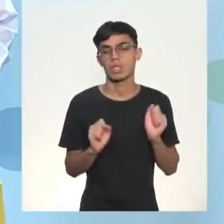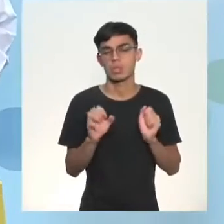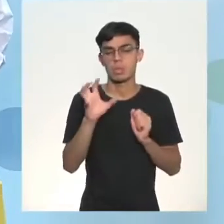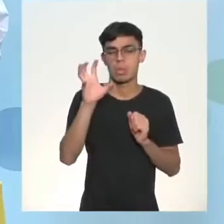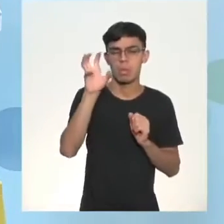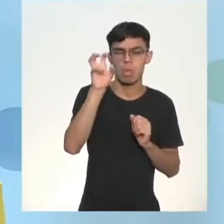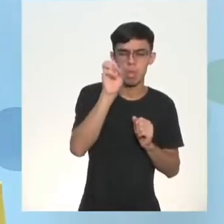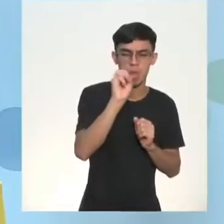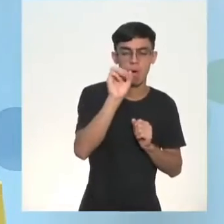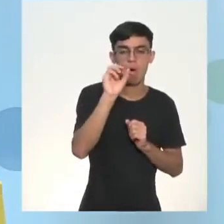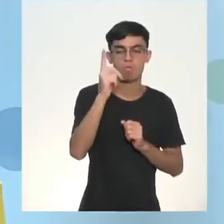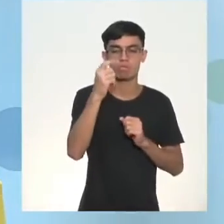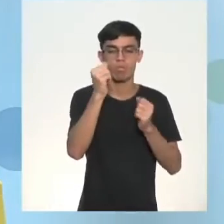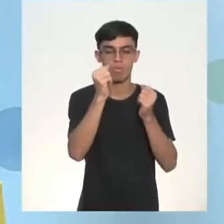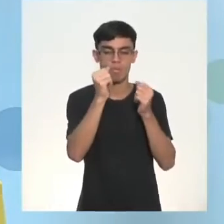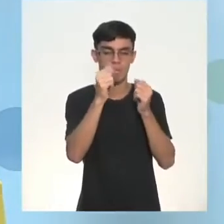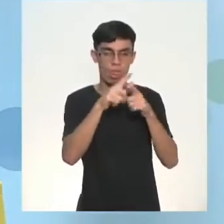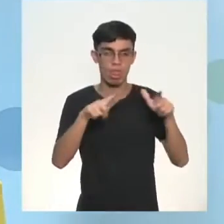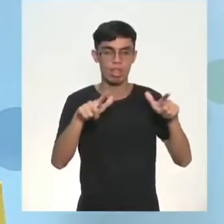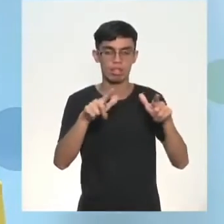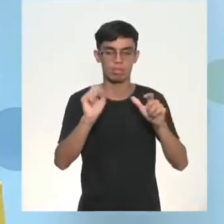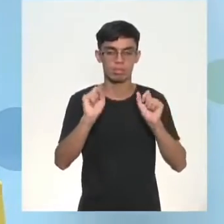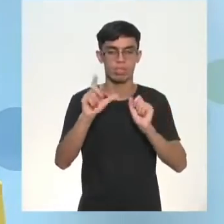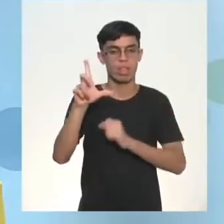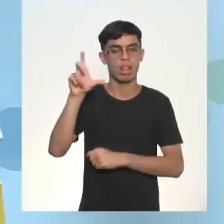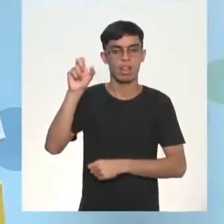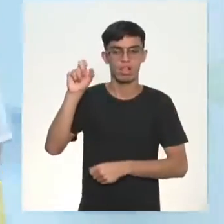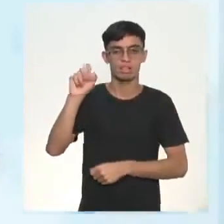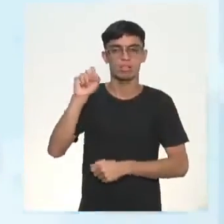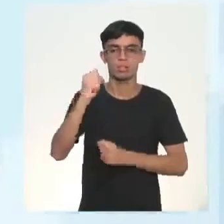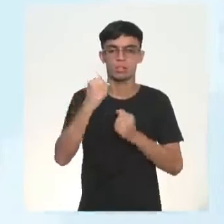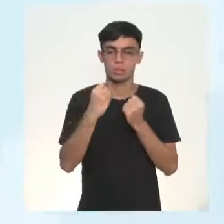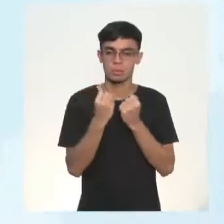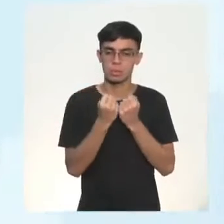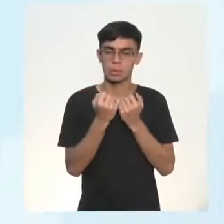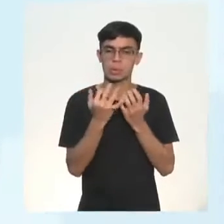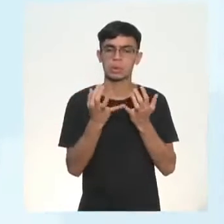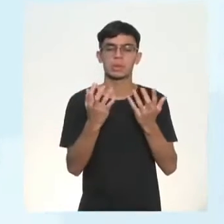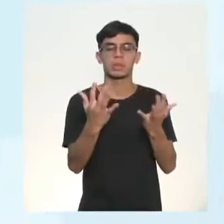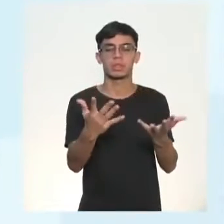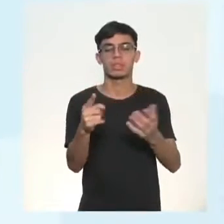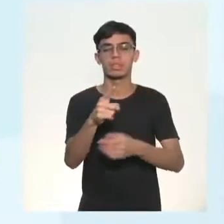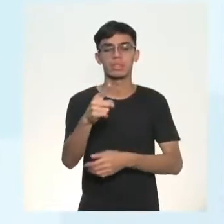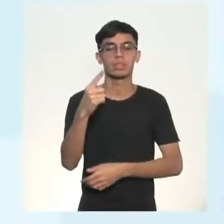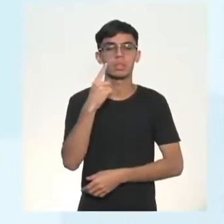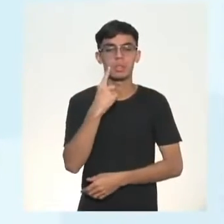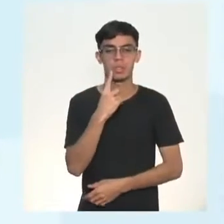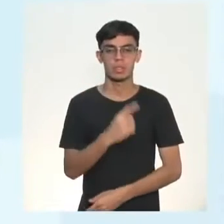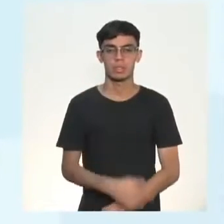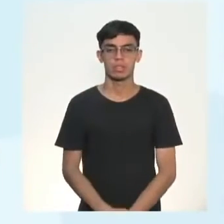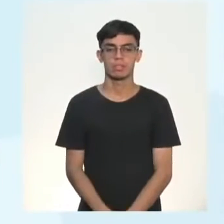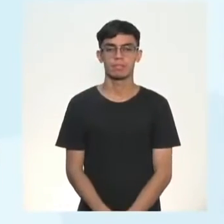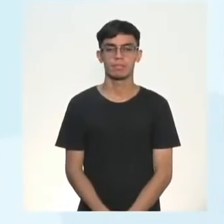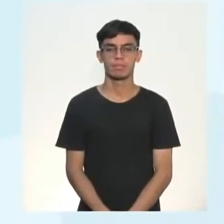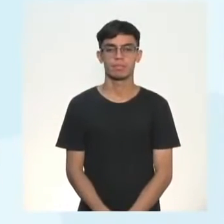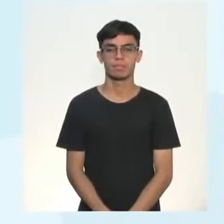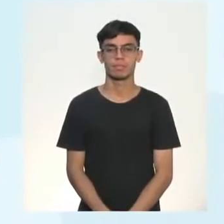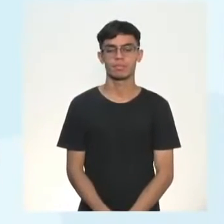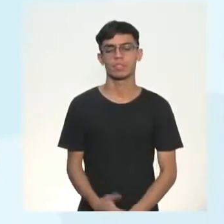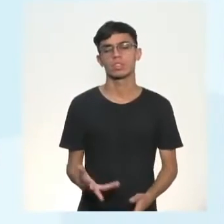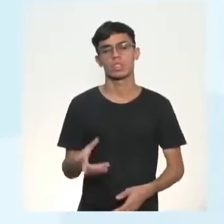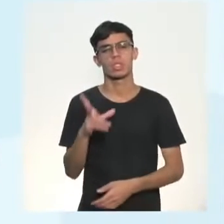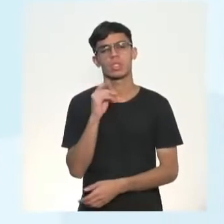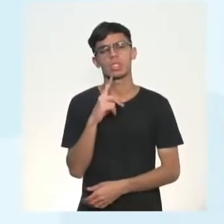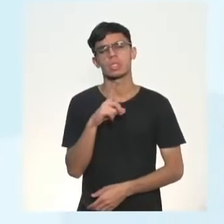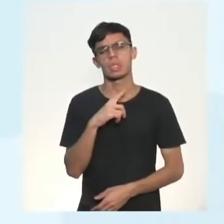ou lisas. Então, tem até a fotinho aí de uma plantação de ervilha aí para vocês verem. E aí, a partir disso, ele observou, ele falou, poxa,